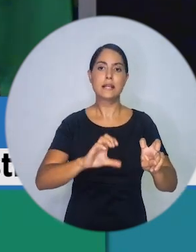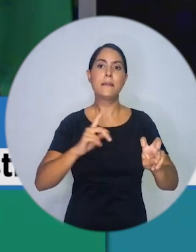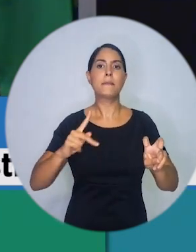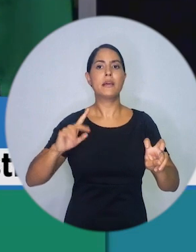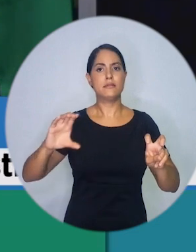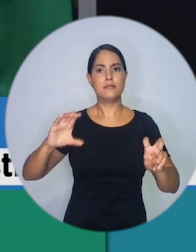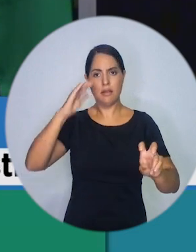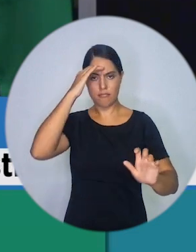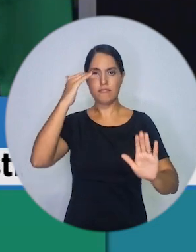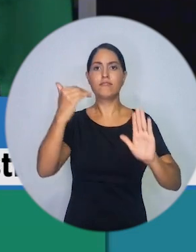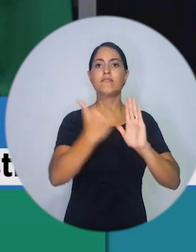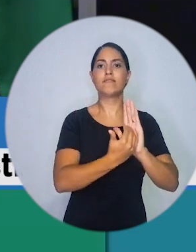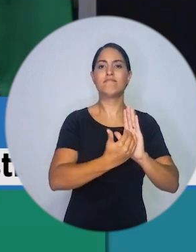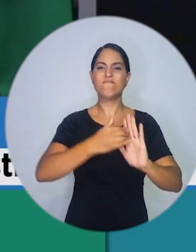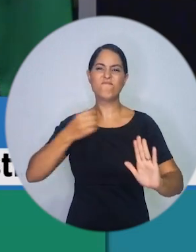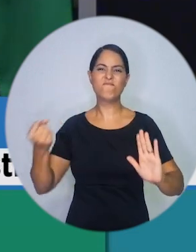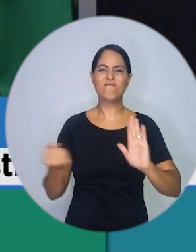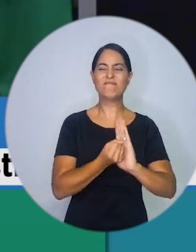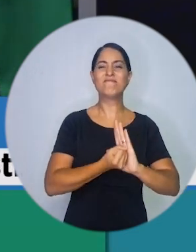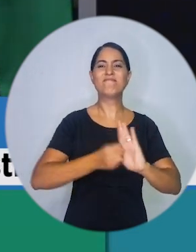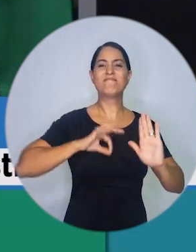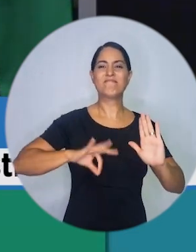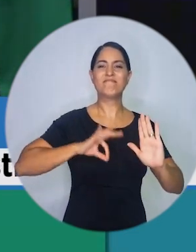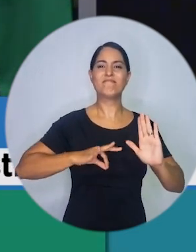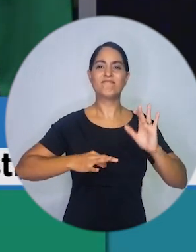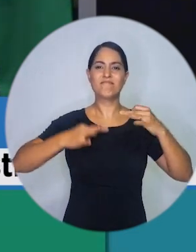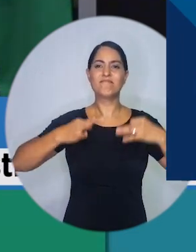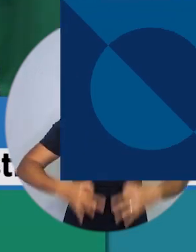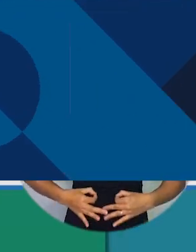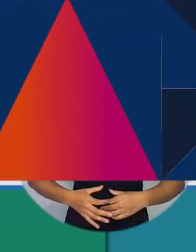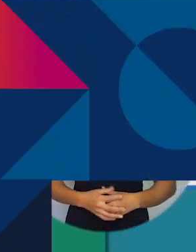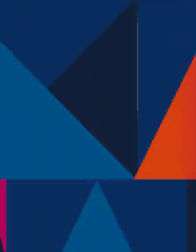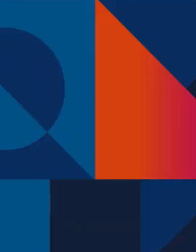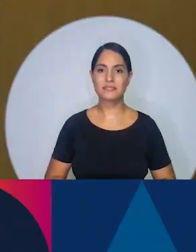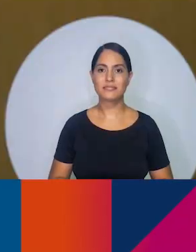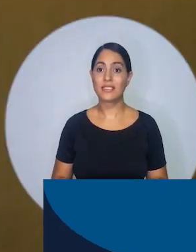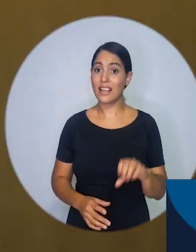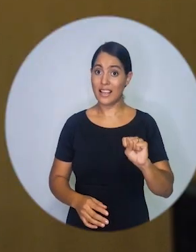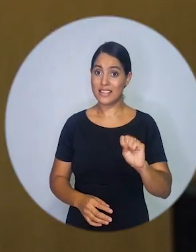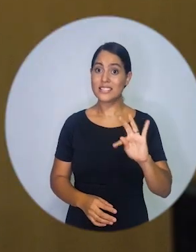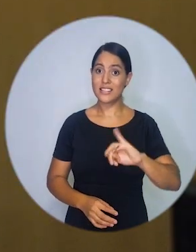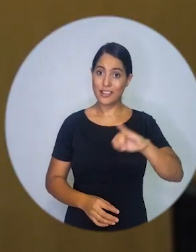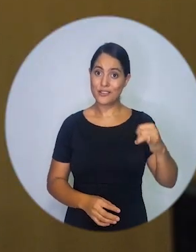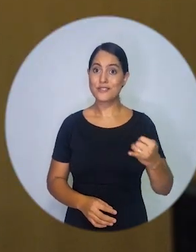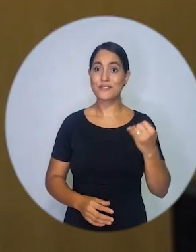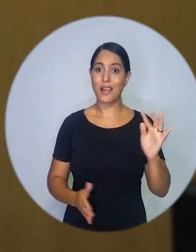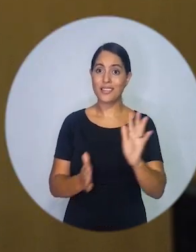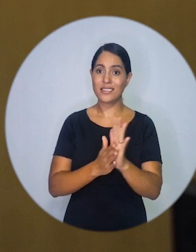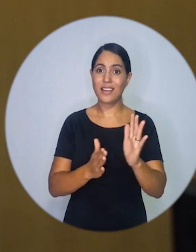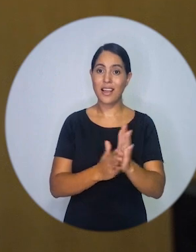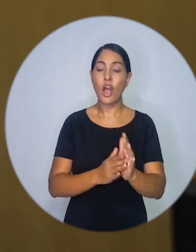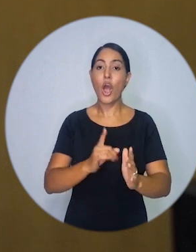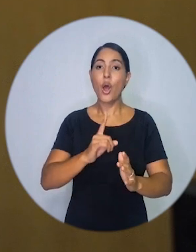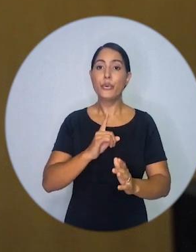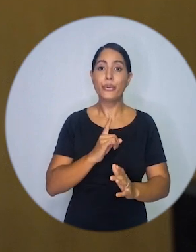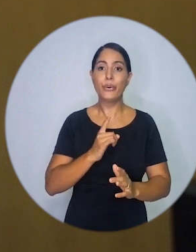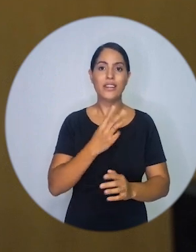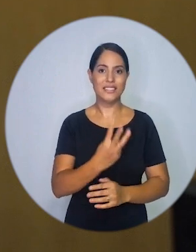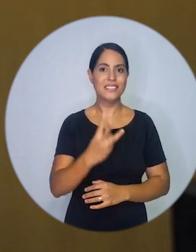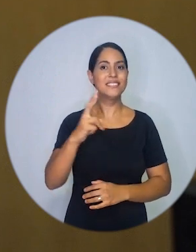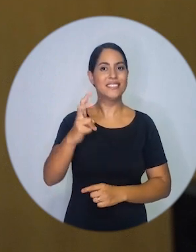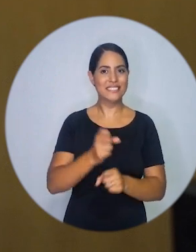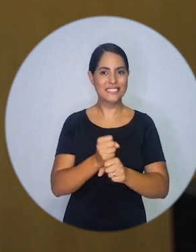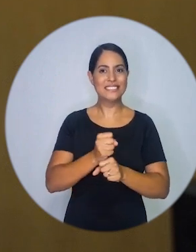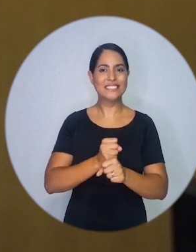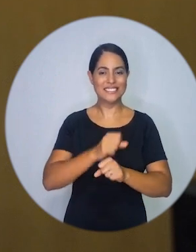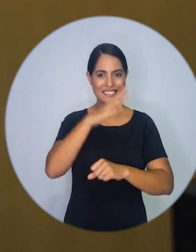marco na garantia de uma remuneração mais justa para a classe. O STJ também celebrou os 35 anos da